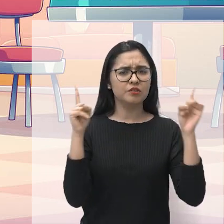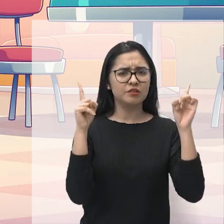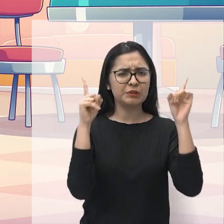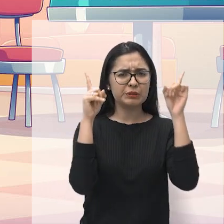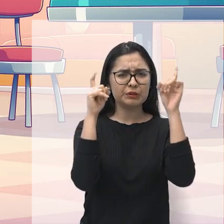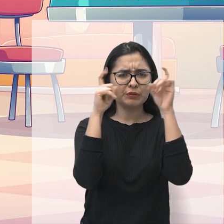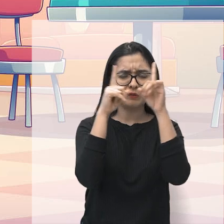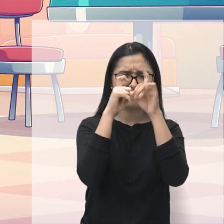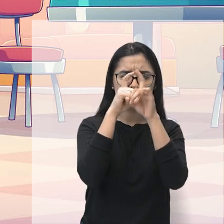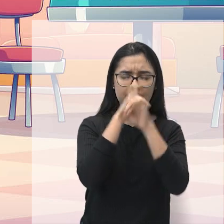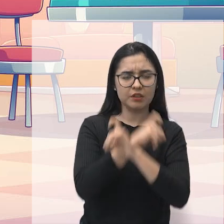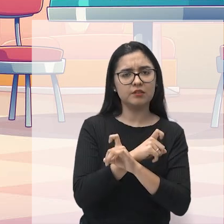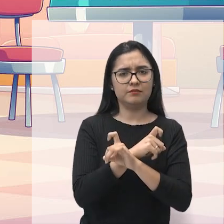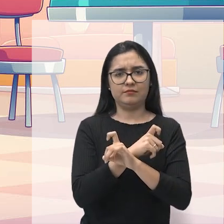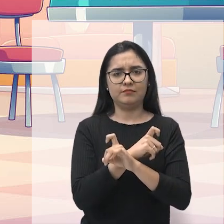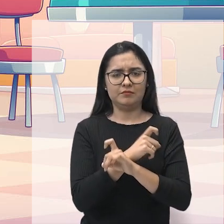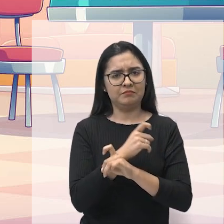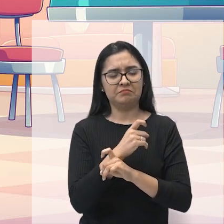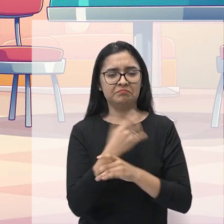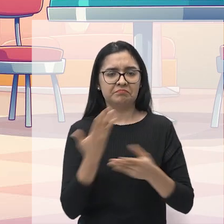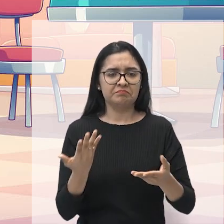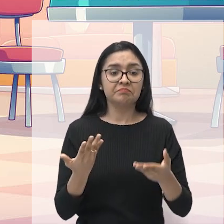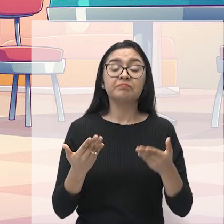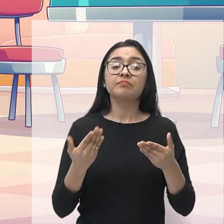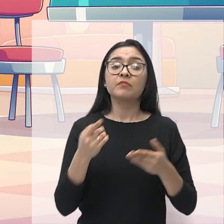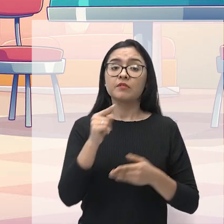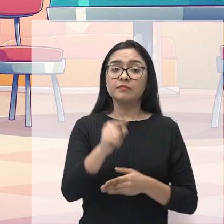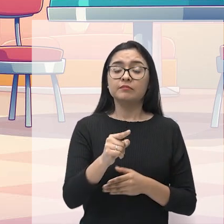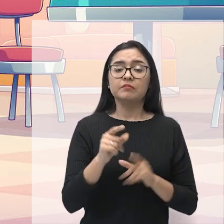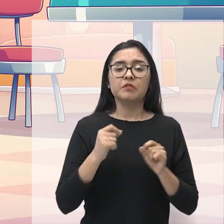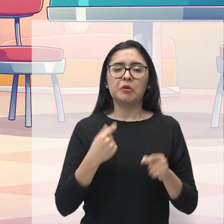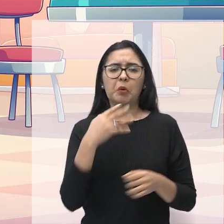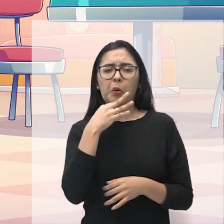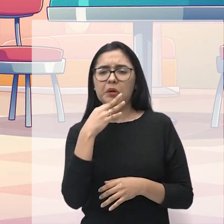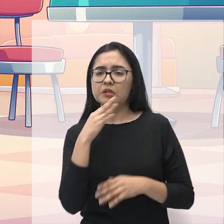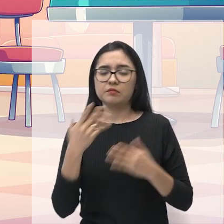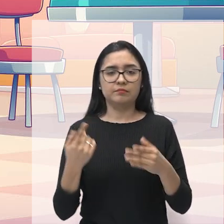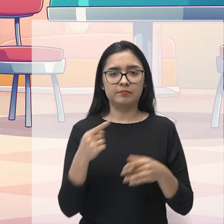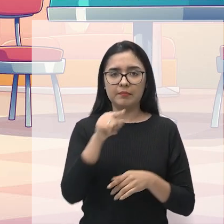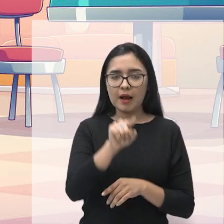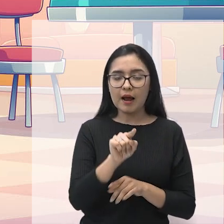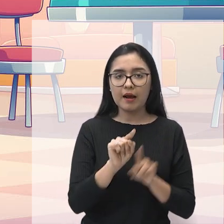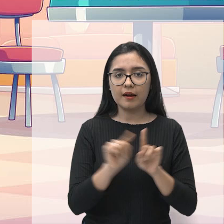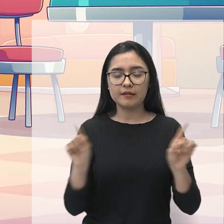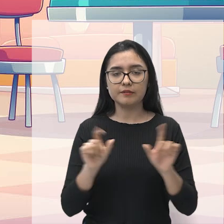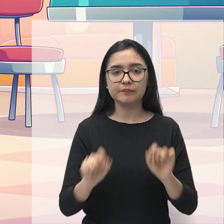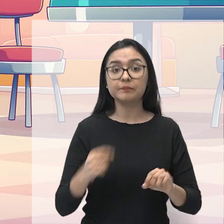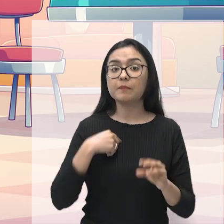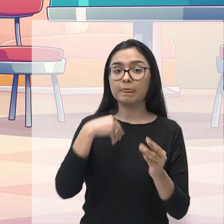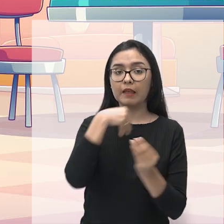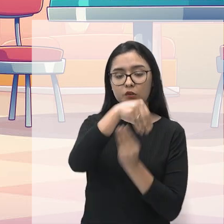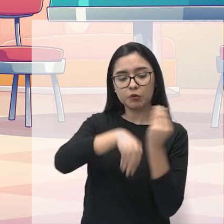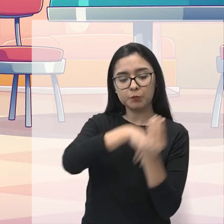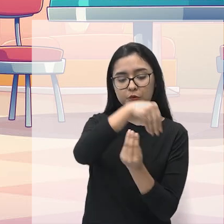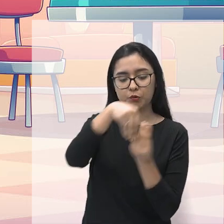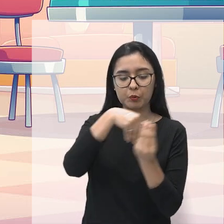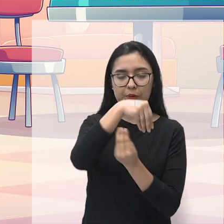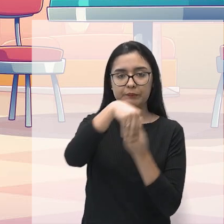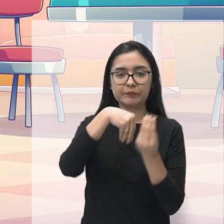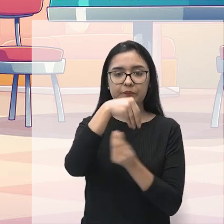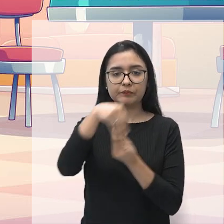parte, da minha vida. Aí é que você se engana, porque as misturas, elas